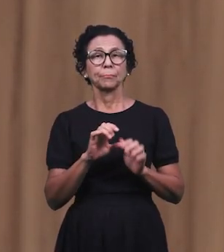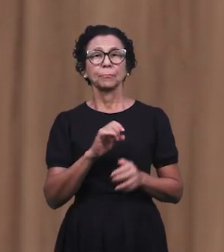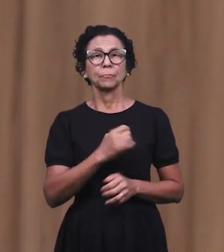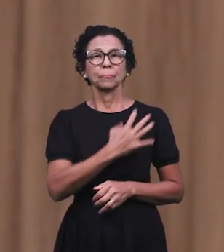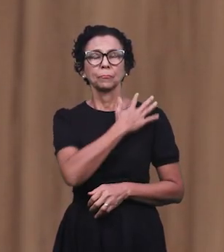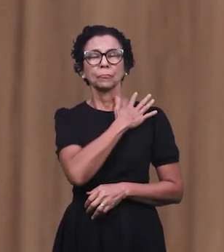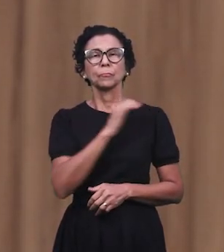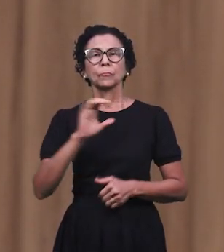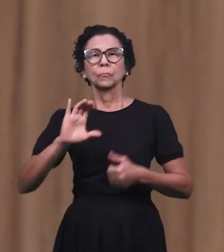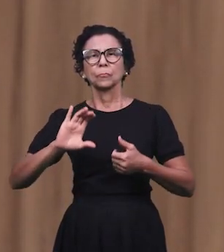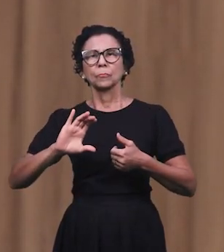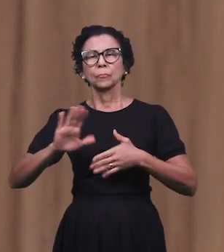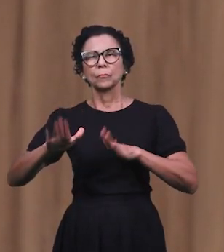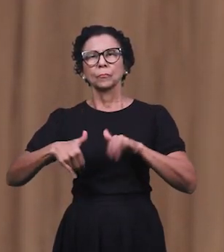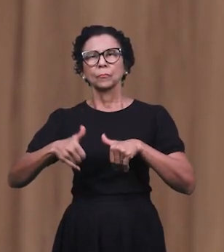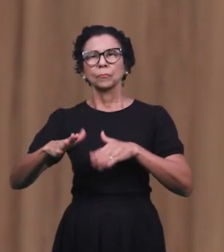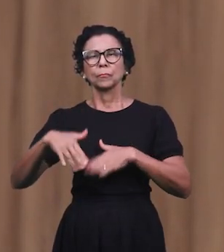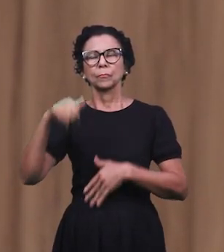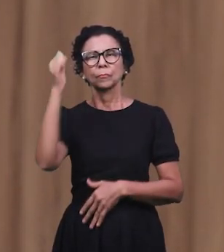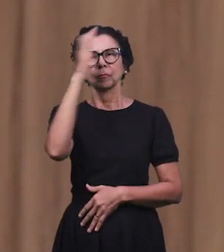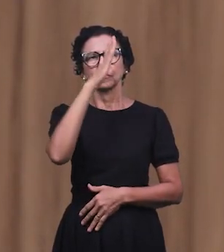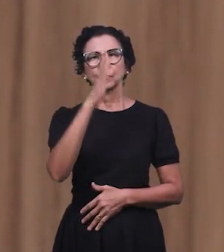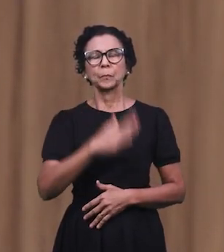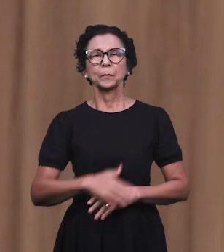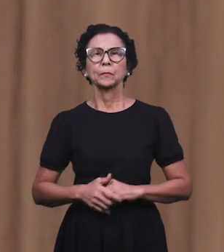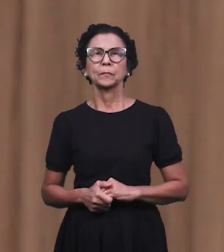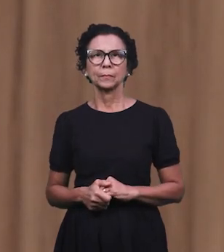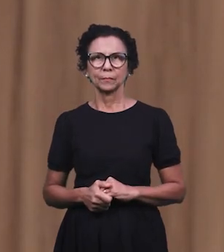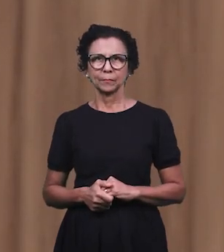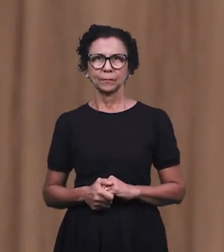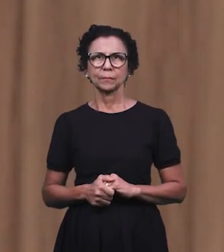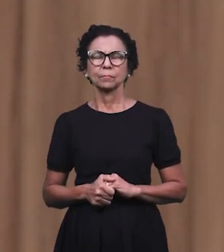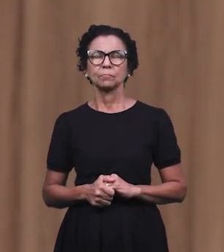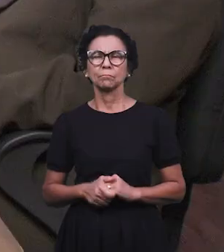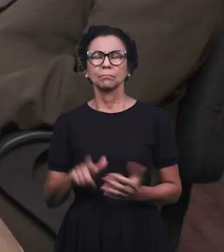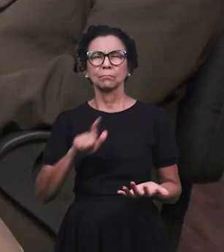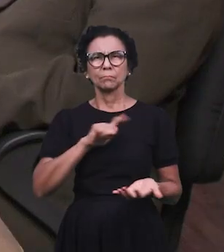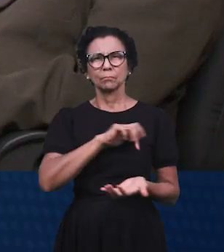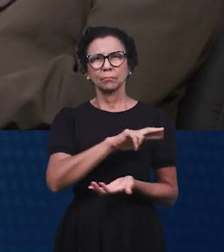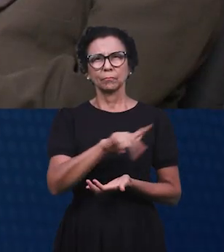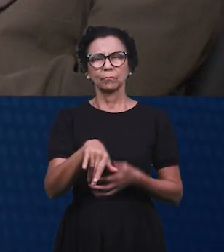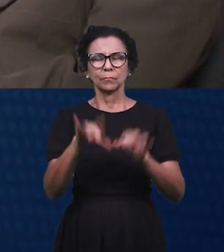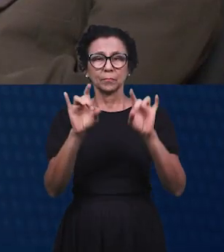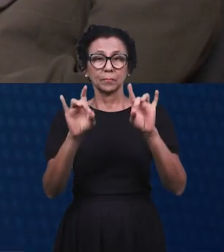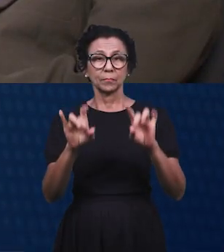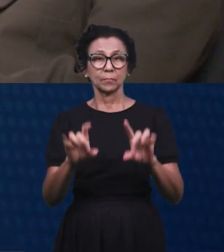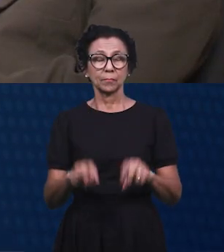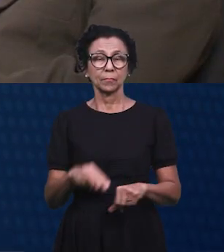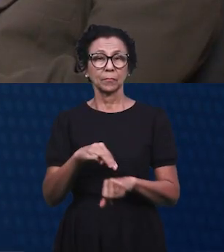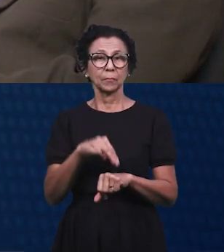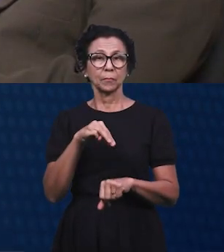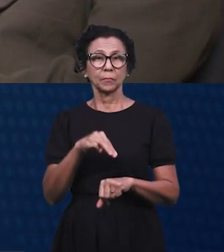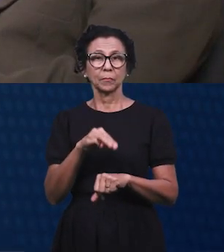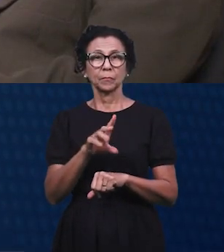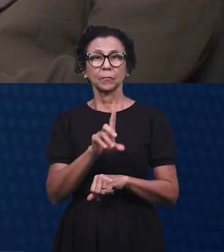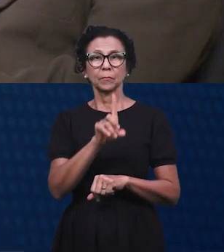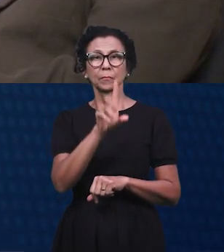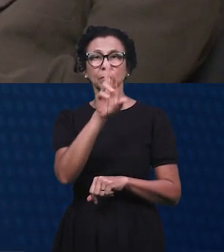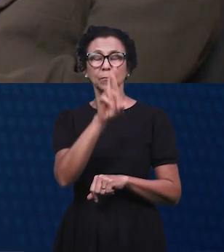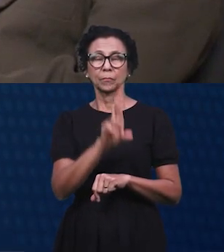Exército Brasileiro, é graduado em Ciências Militares pela Academia Militar das Agulhas Negras, com especializações,